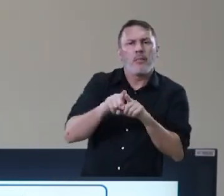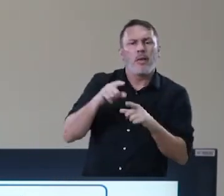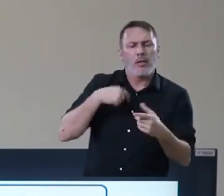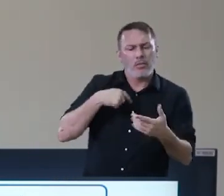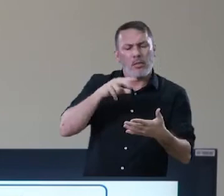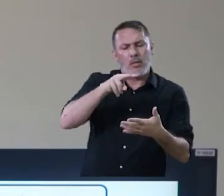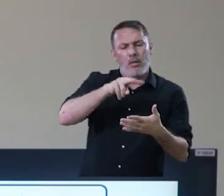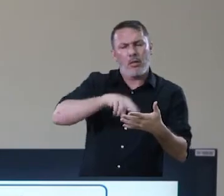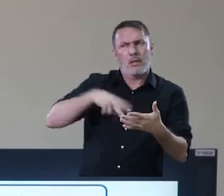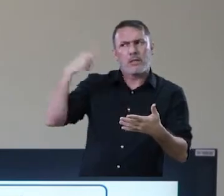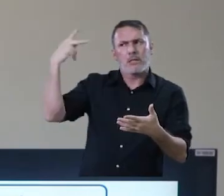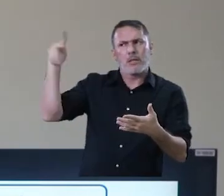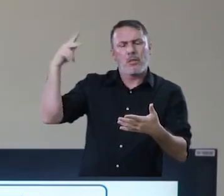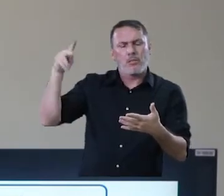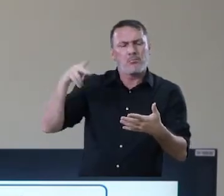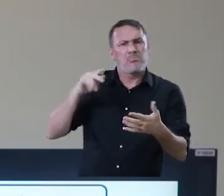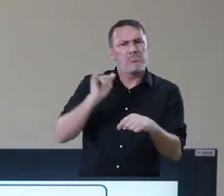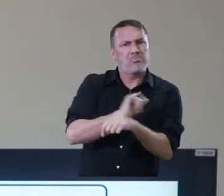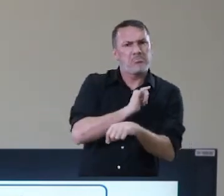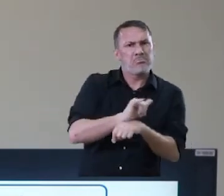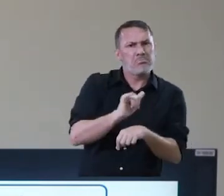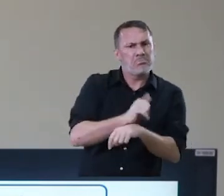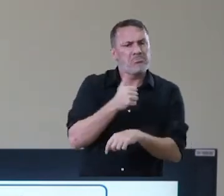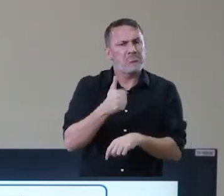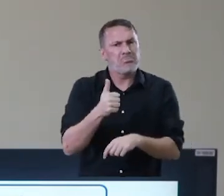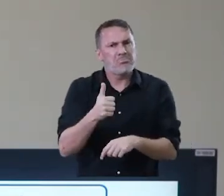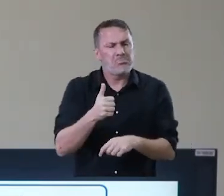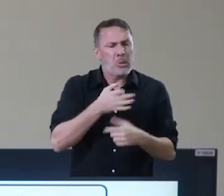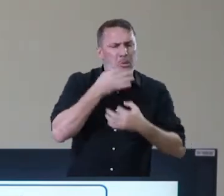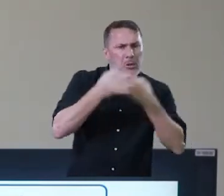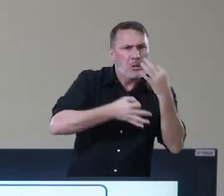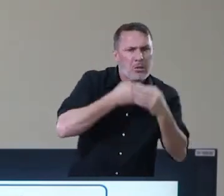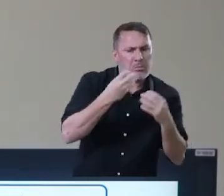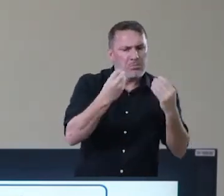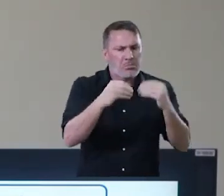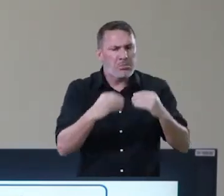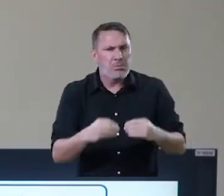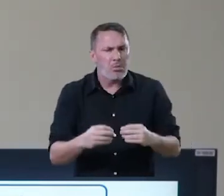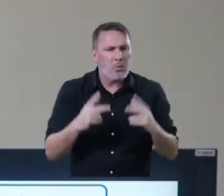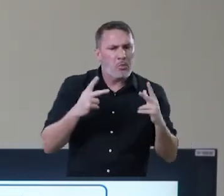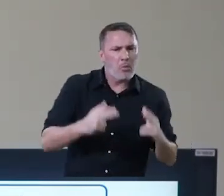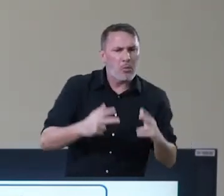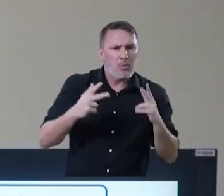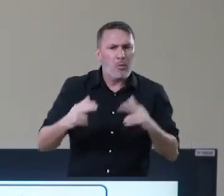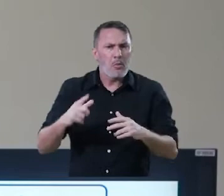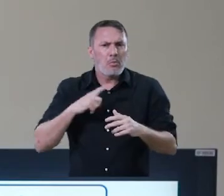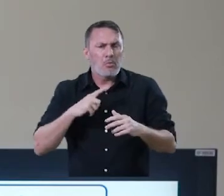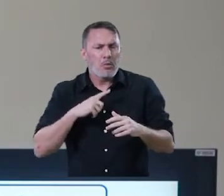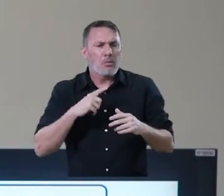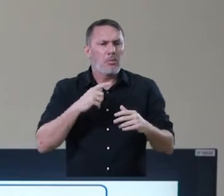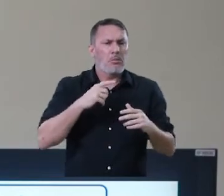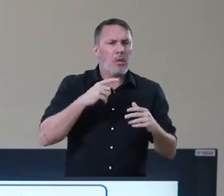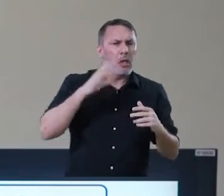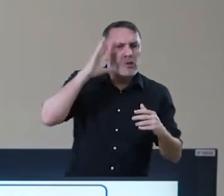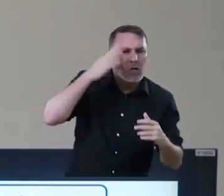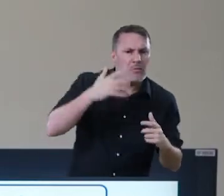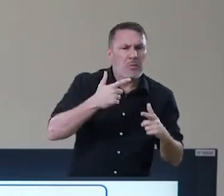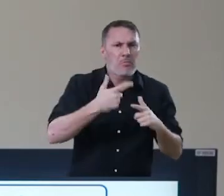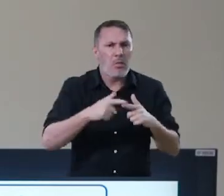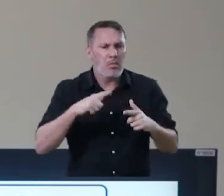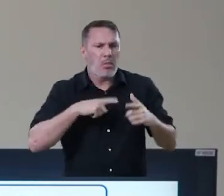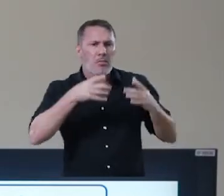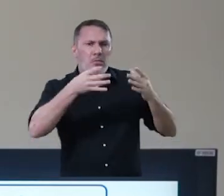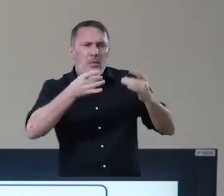olhar todas as estratégias. A profundidade argumentativa, né? Se realmente aqui, na última competência, na proposta de intervenção, se ela